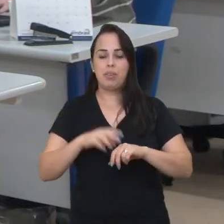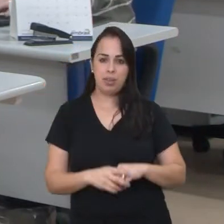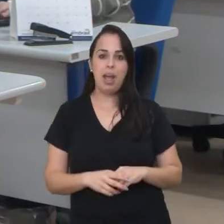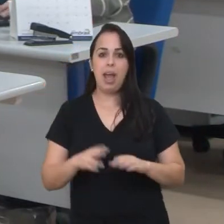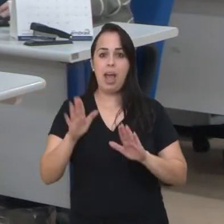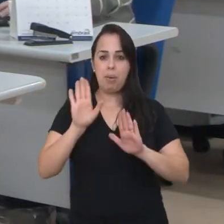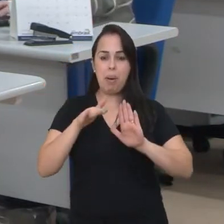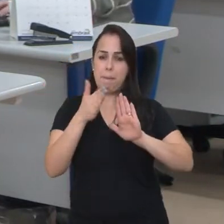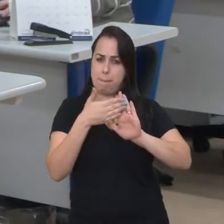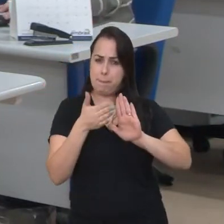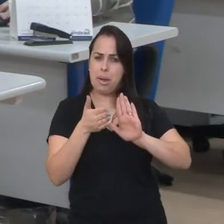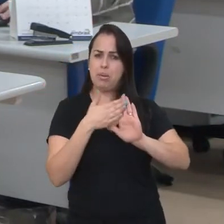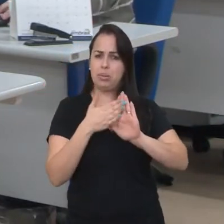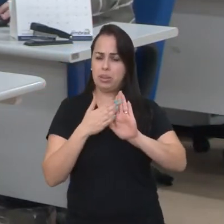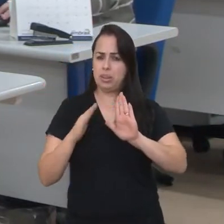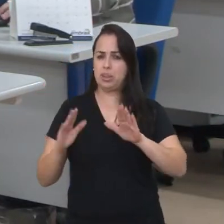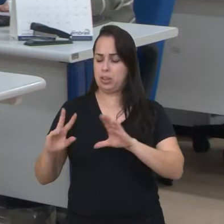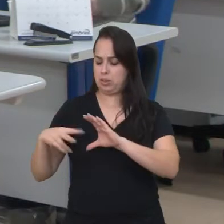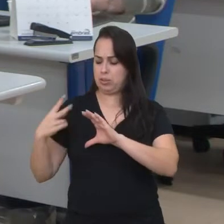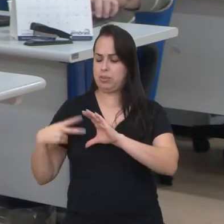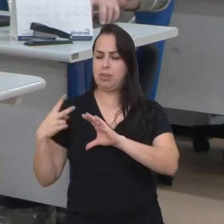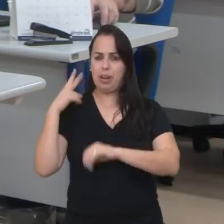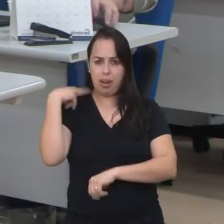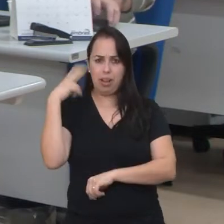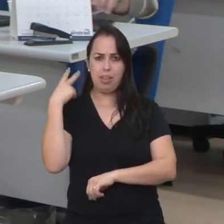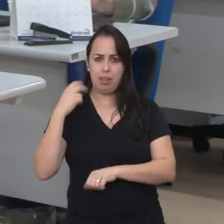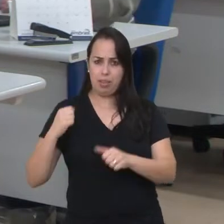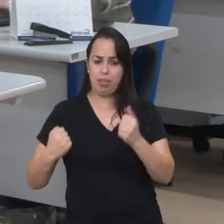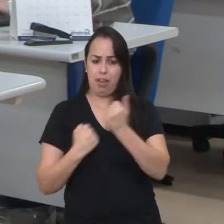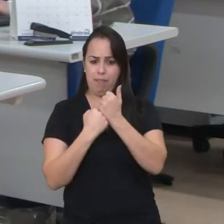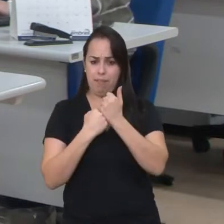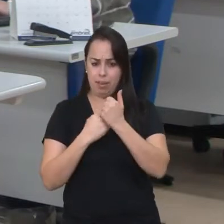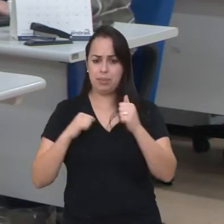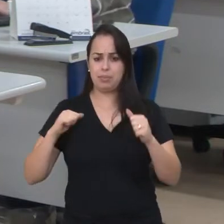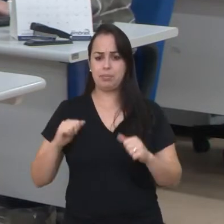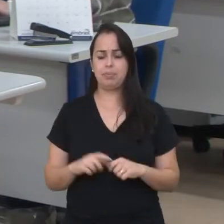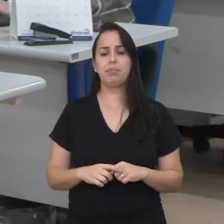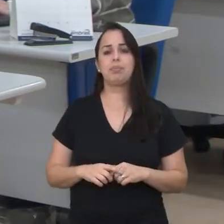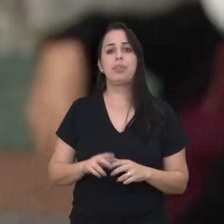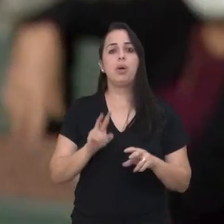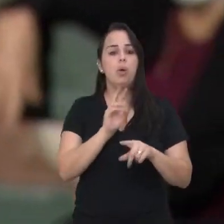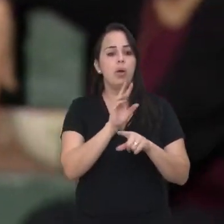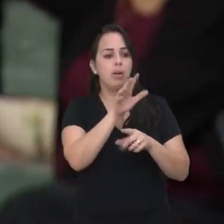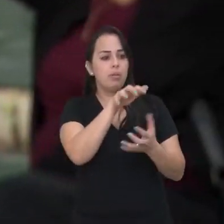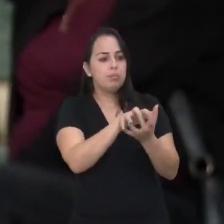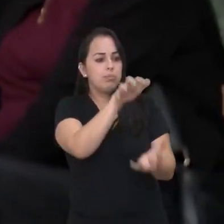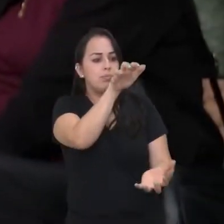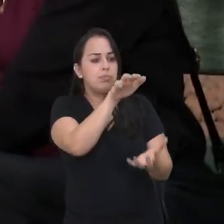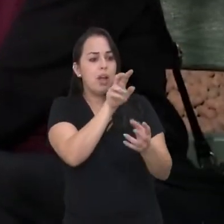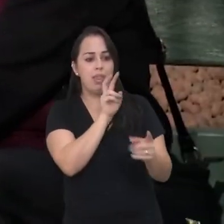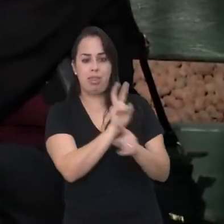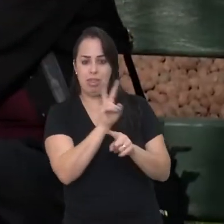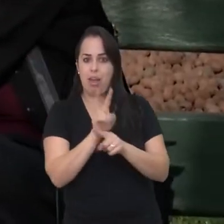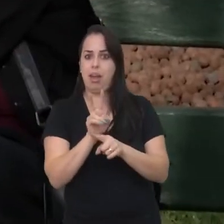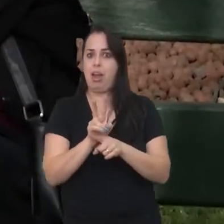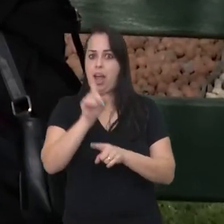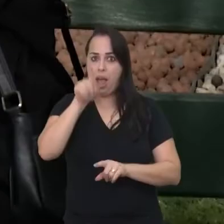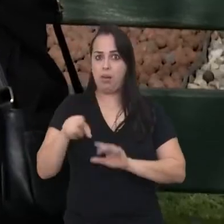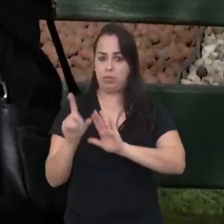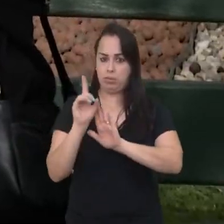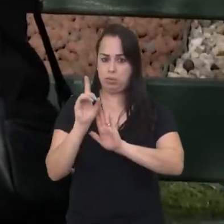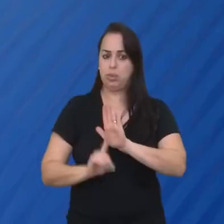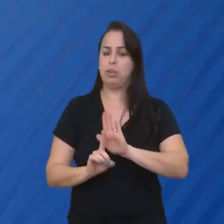essa também é uma pauta defendida pelos vereadores da Câmara, que têm projetos na área. O cuidado com os idosos é um dever